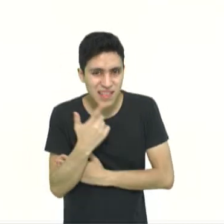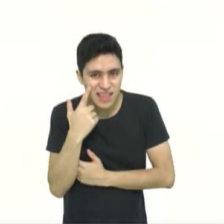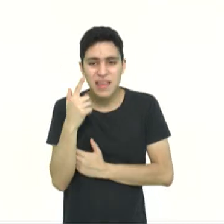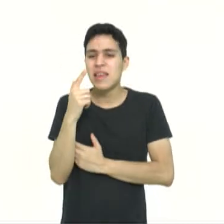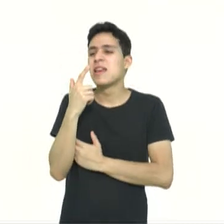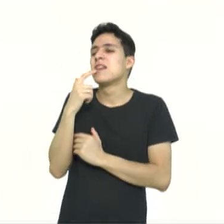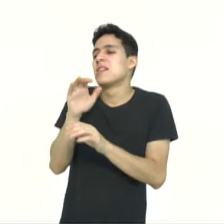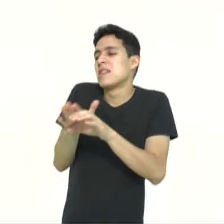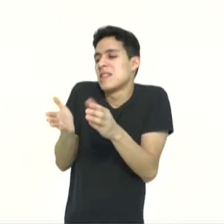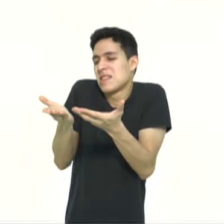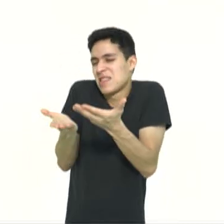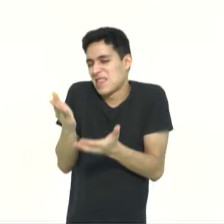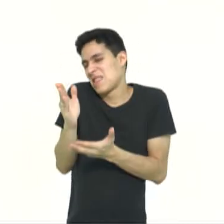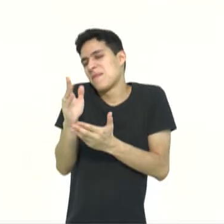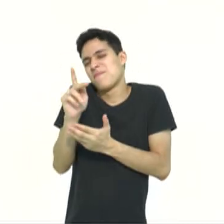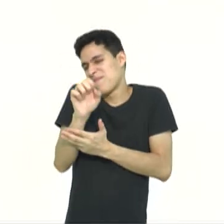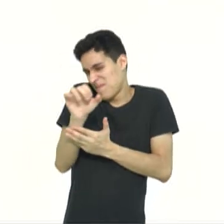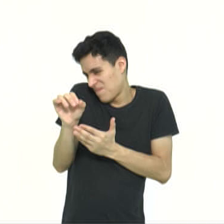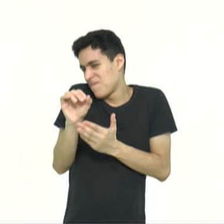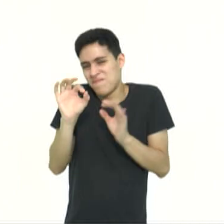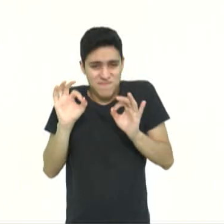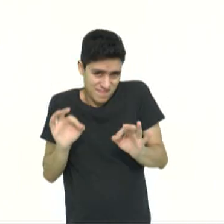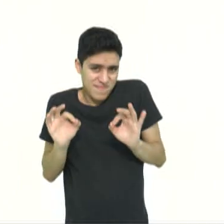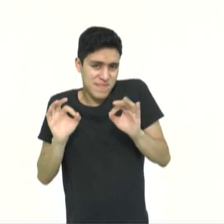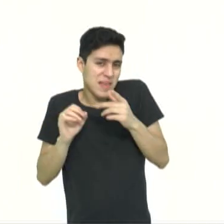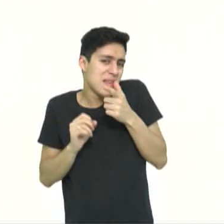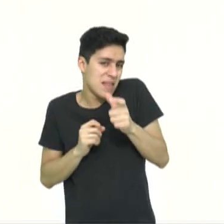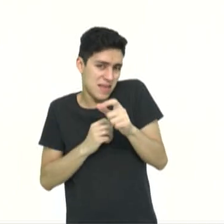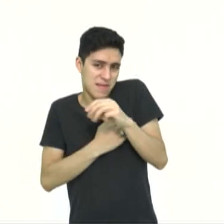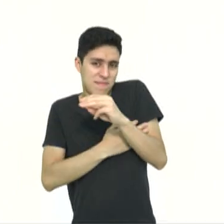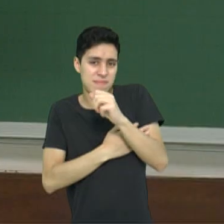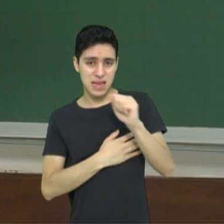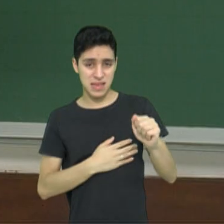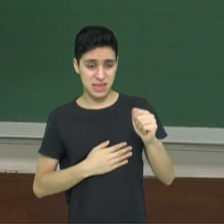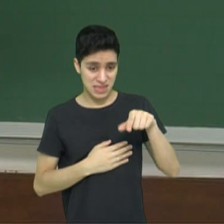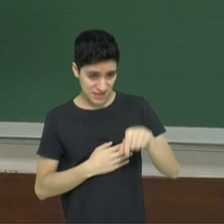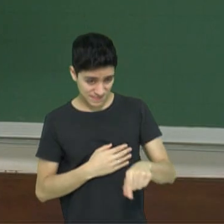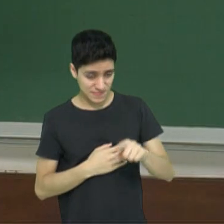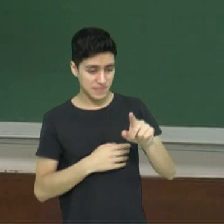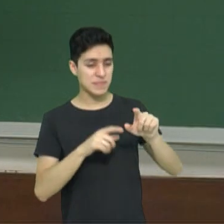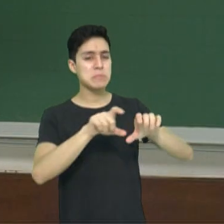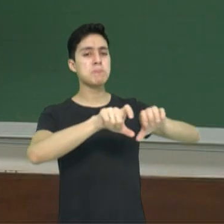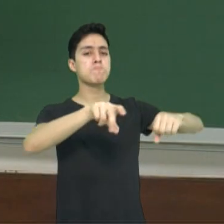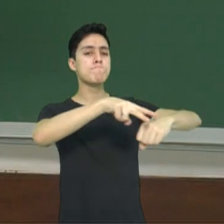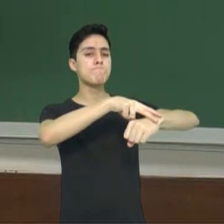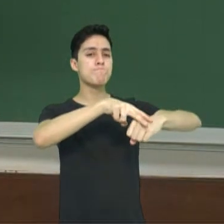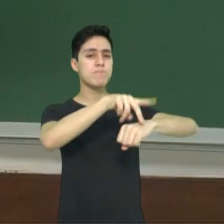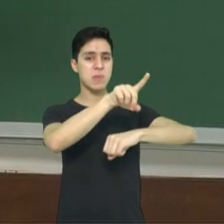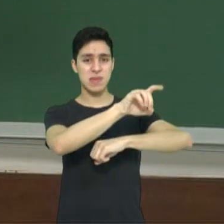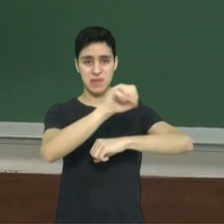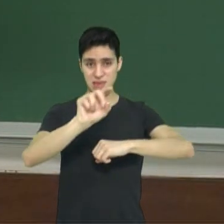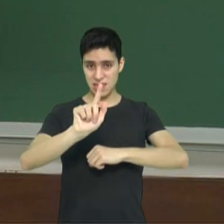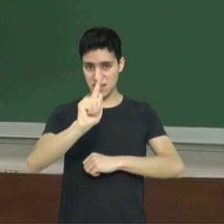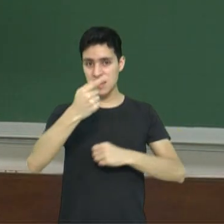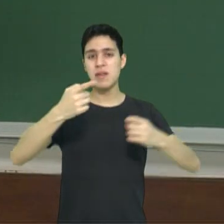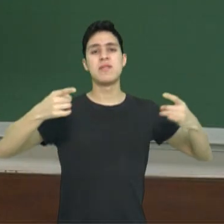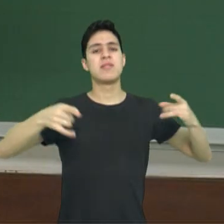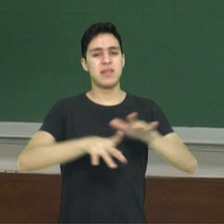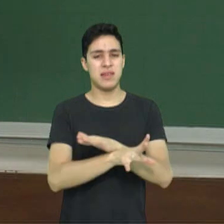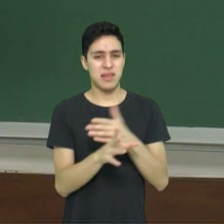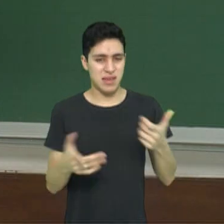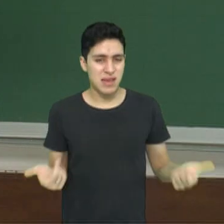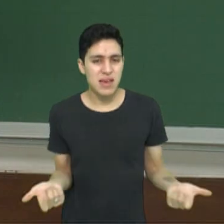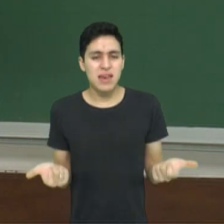Esse peso aí seria até entre aspas. E o pepino pesa 100 gramas. Terminado?